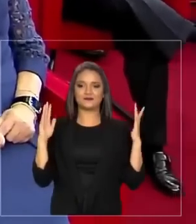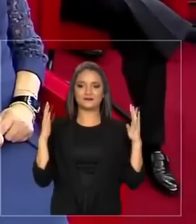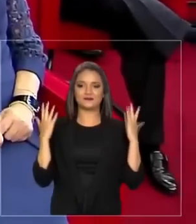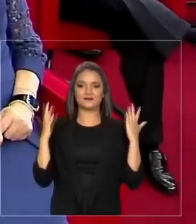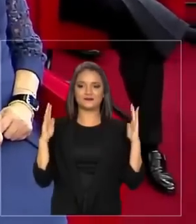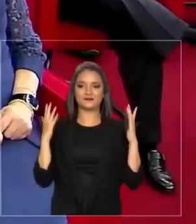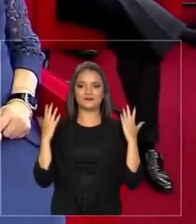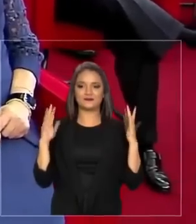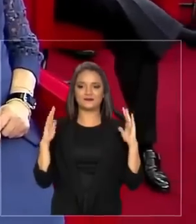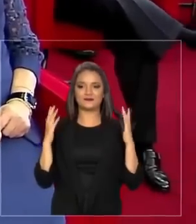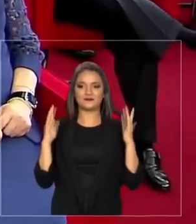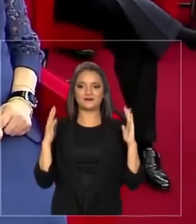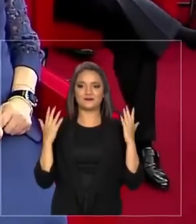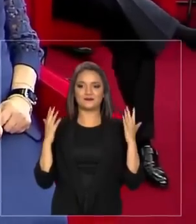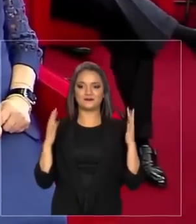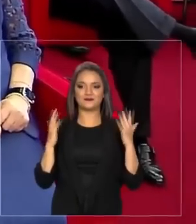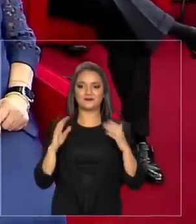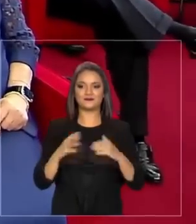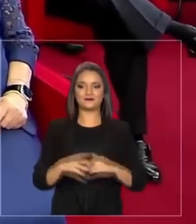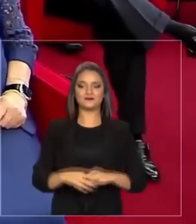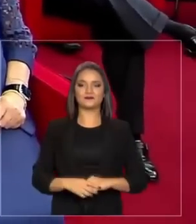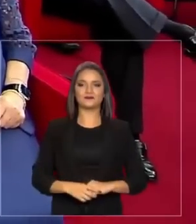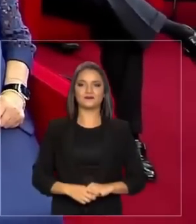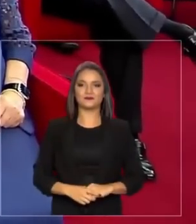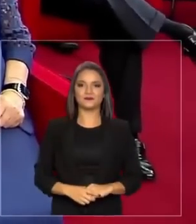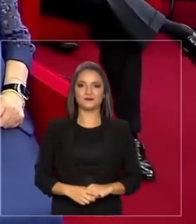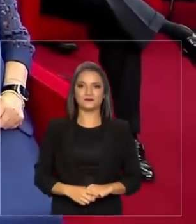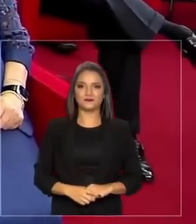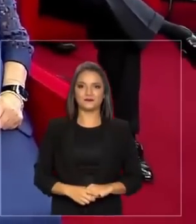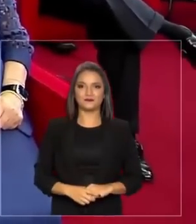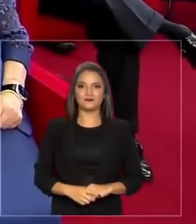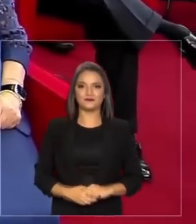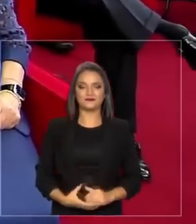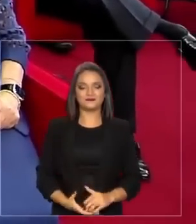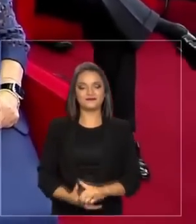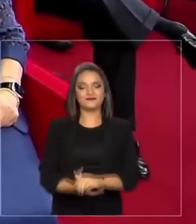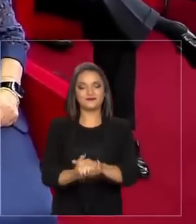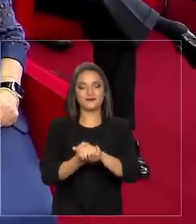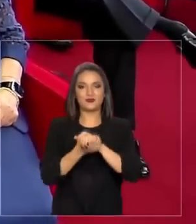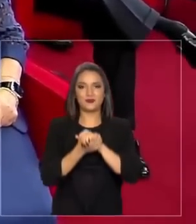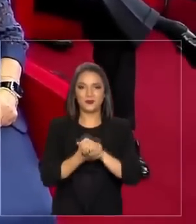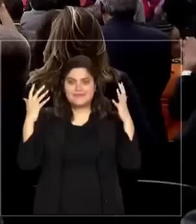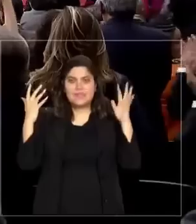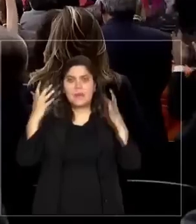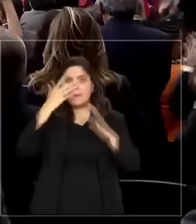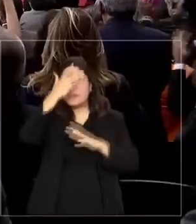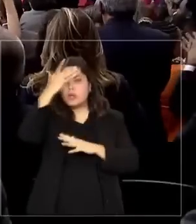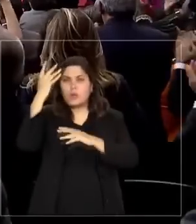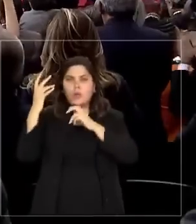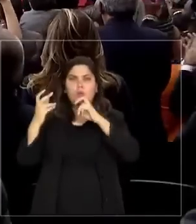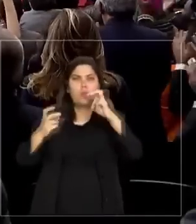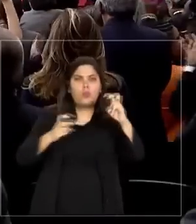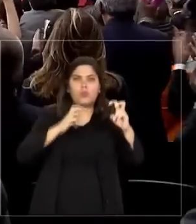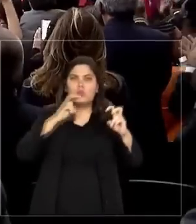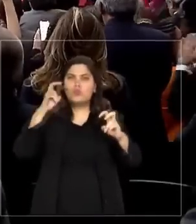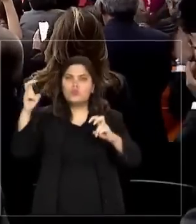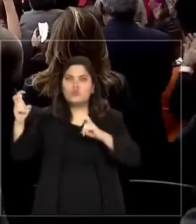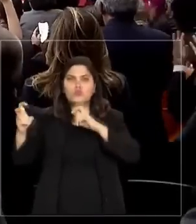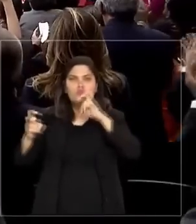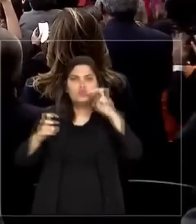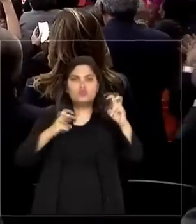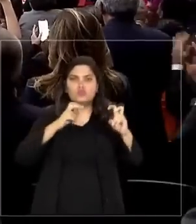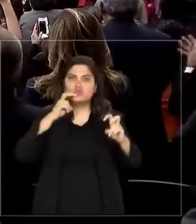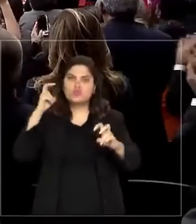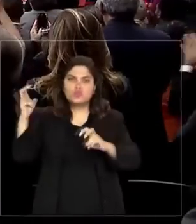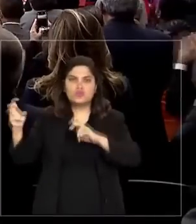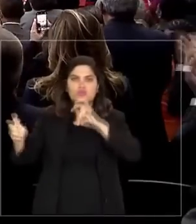compareceram os ex-presidentes de José Sarney e Dilma Rousseff de acordo com o TSE aproximadamente mil pessoas foram convidadas para